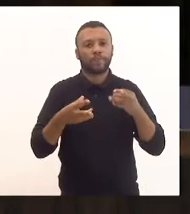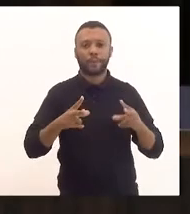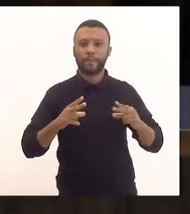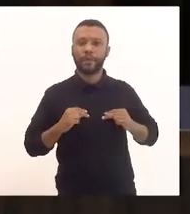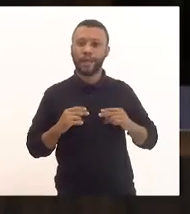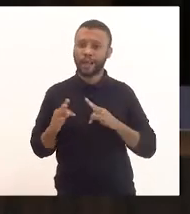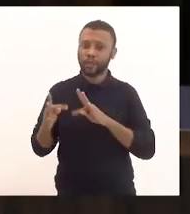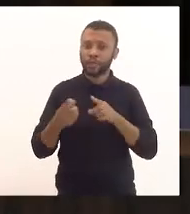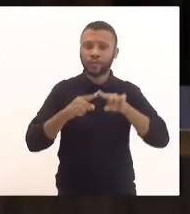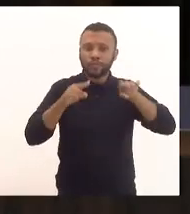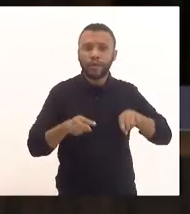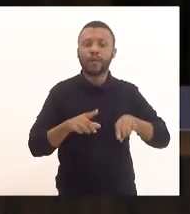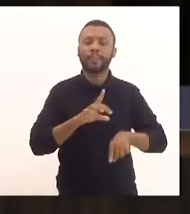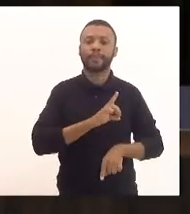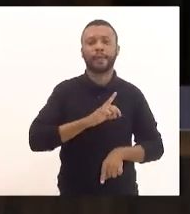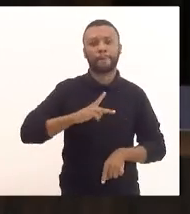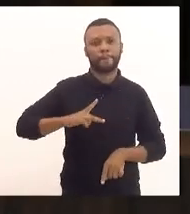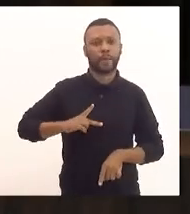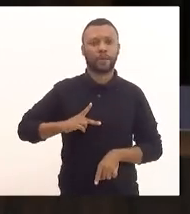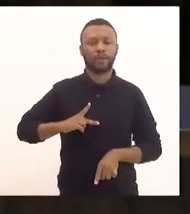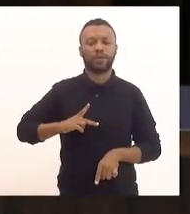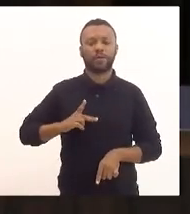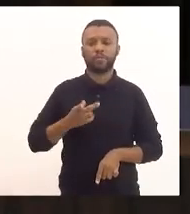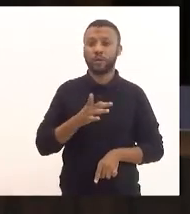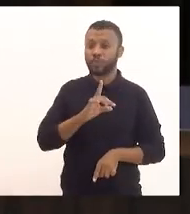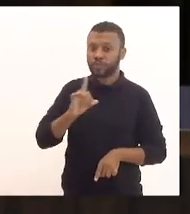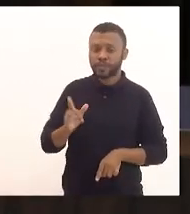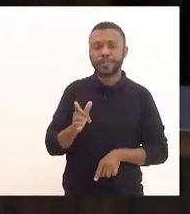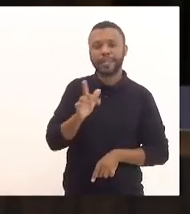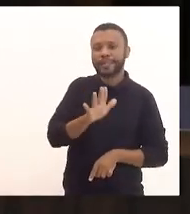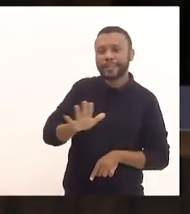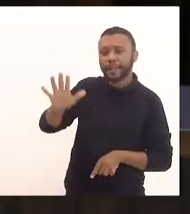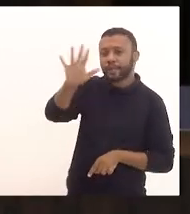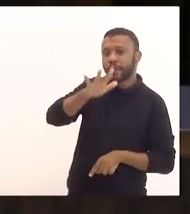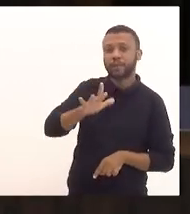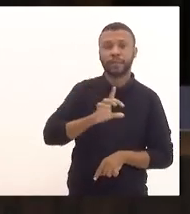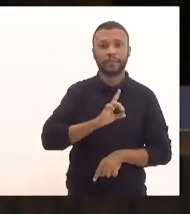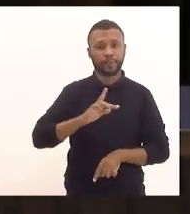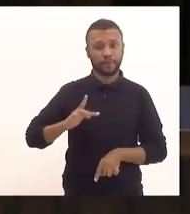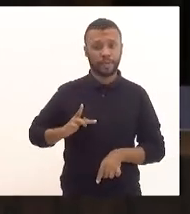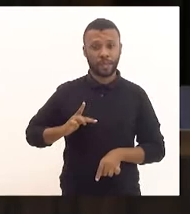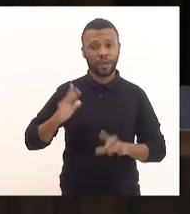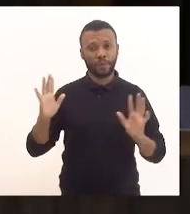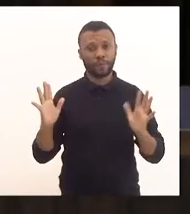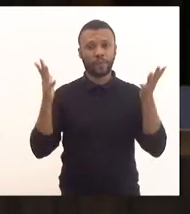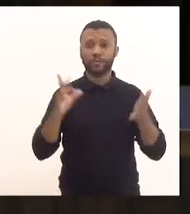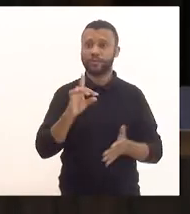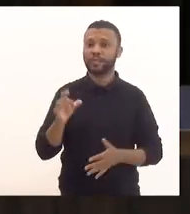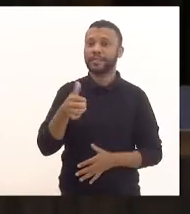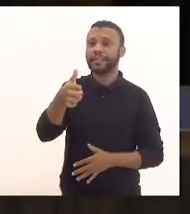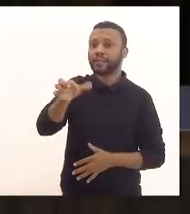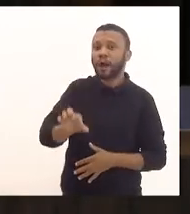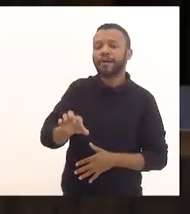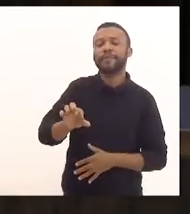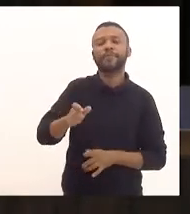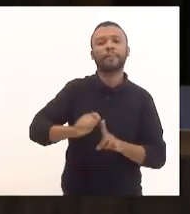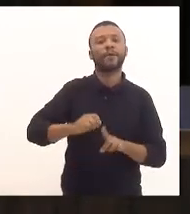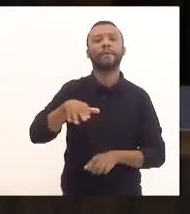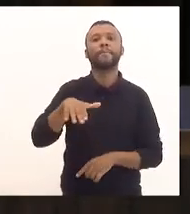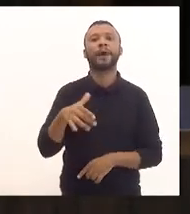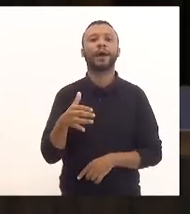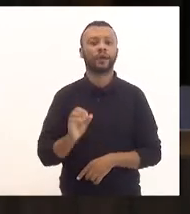a todos os Defensores do pelo Dia Nacional da Defensoria Pública comemorado nesse 19 de maio para